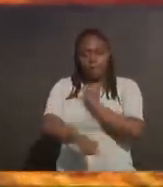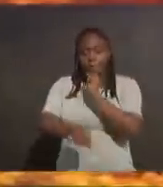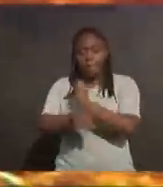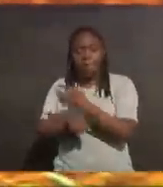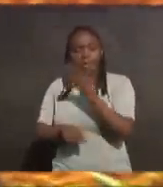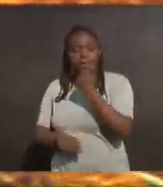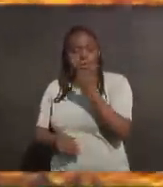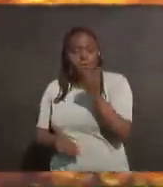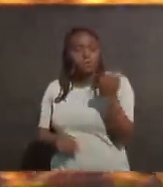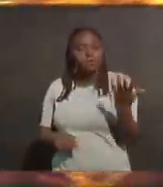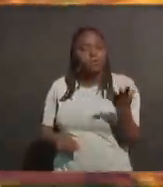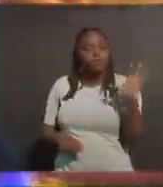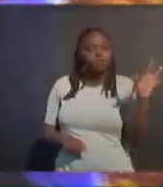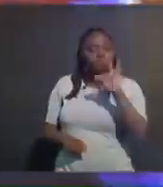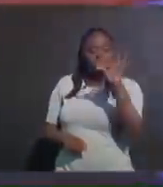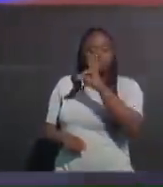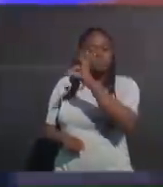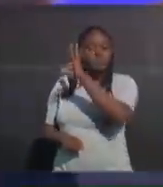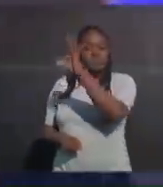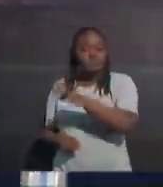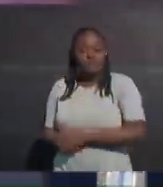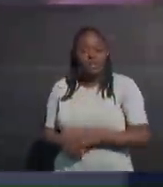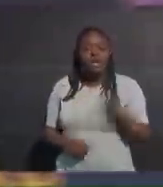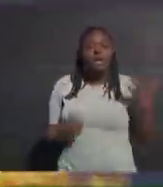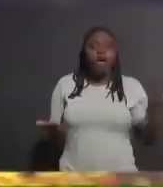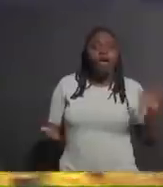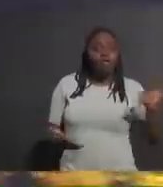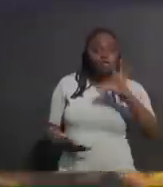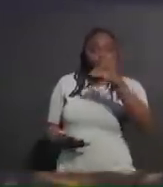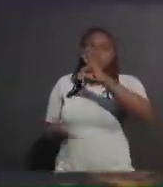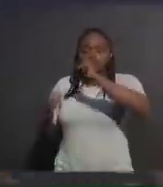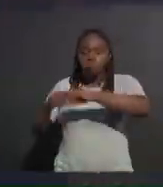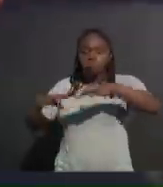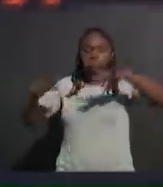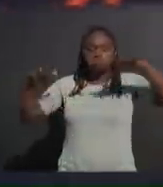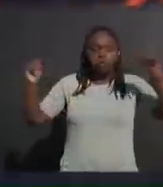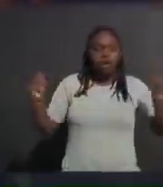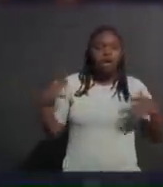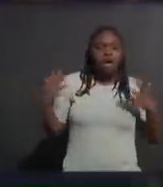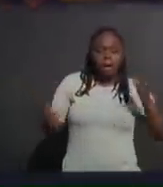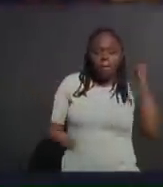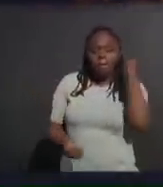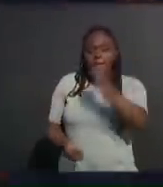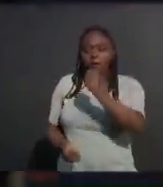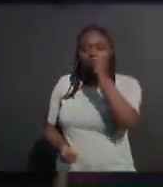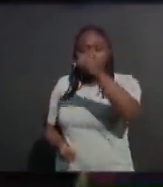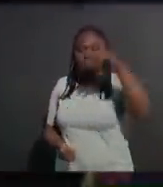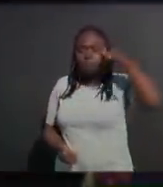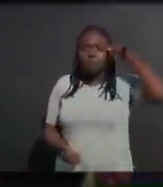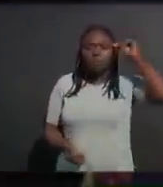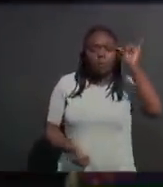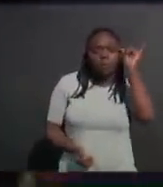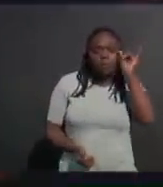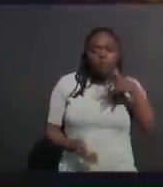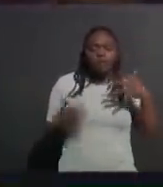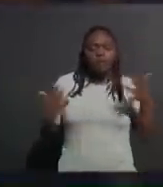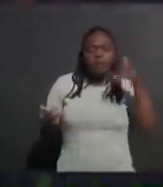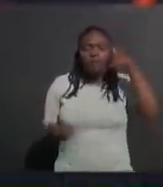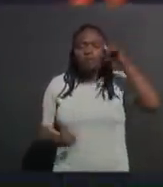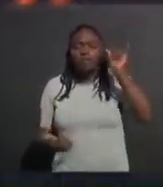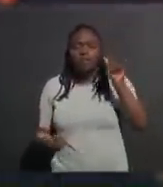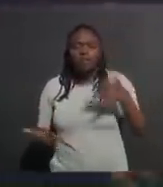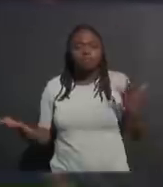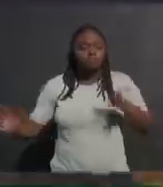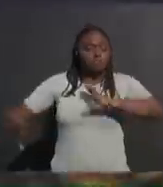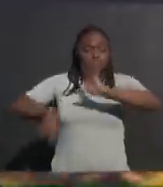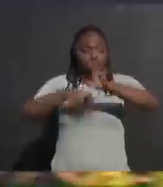comer os bichinhos lá, aí os bichinhos se proliferam, aí eles matam as vacas, aí a vaca,